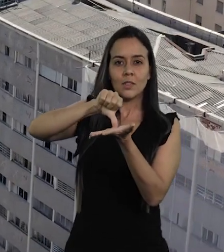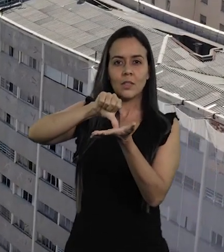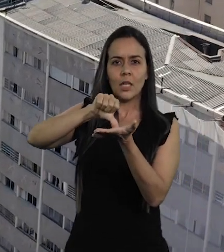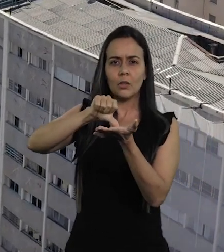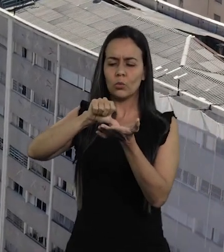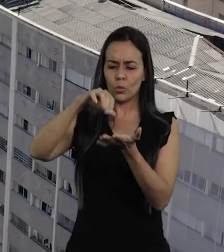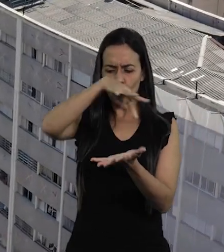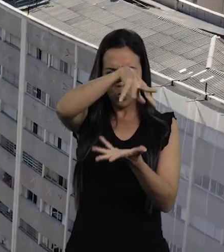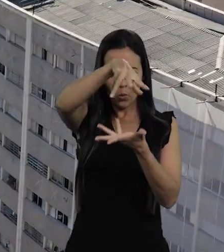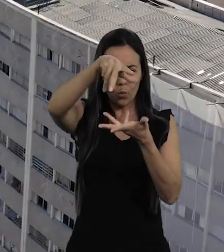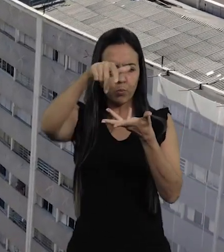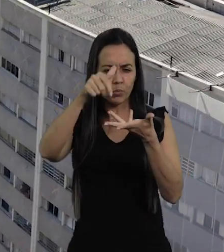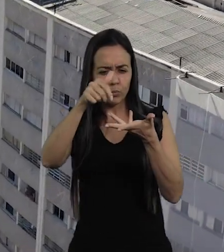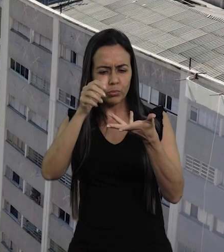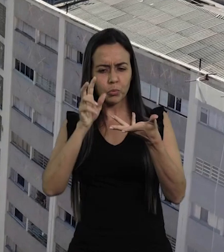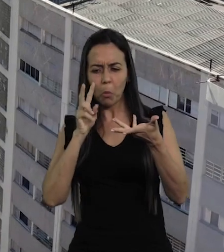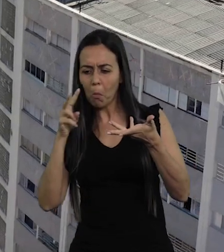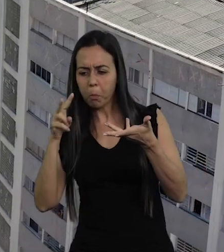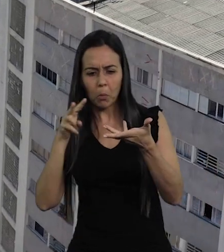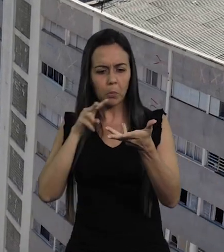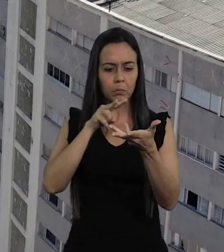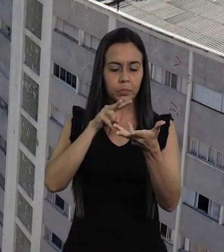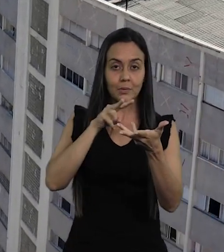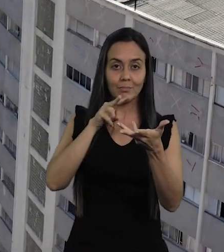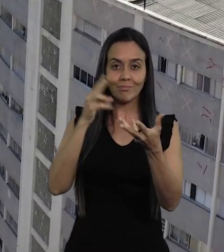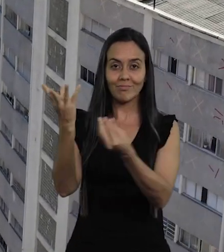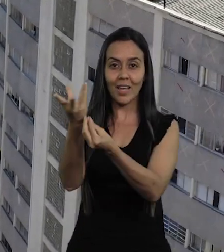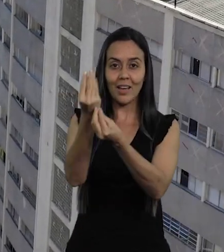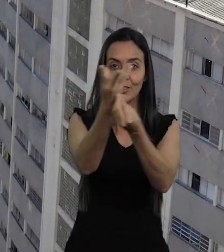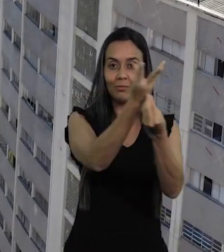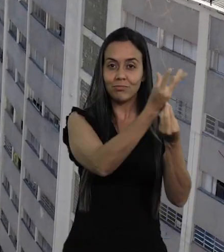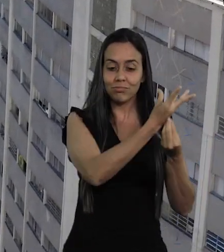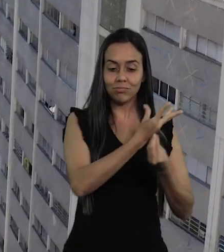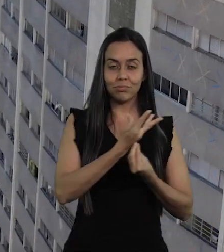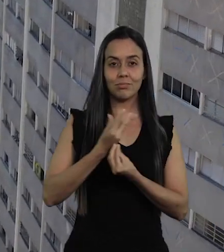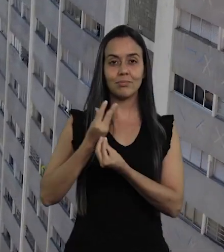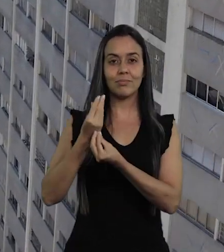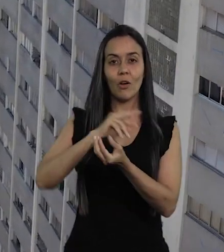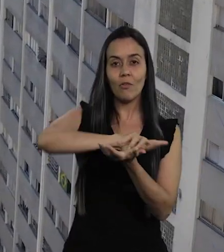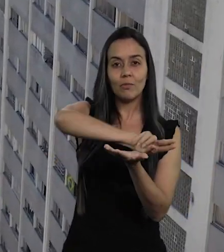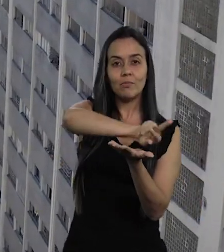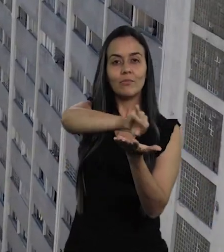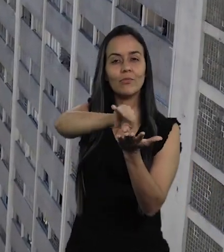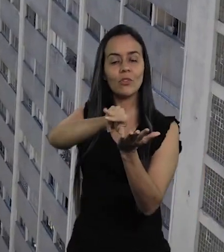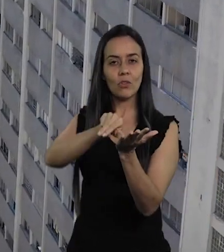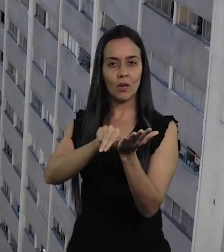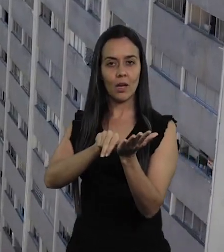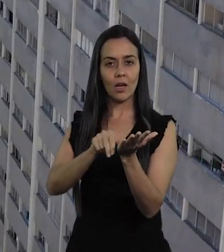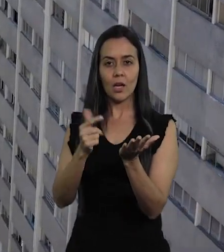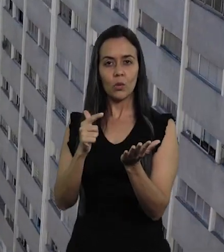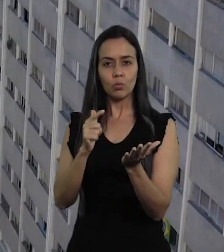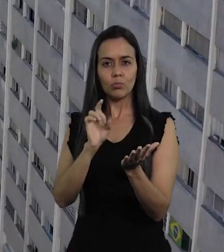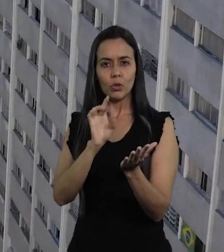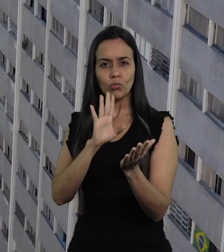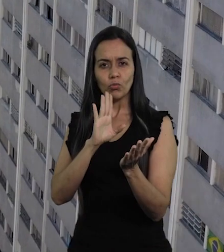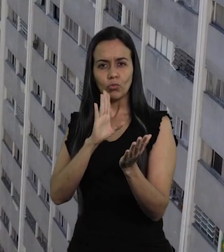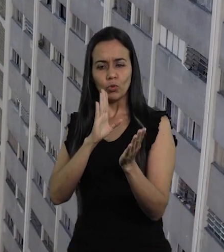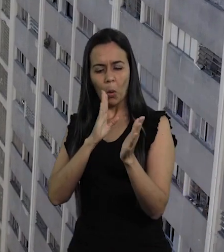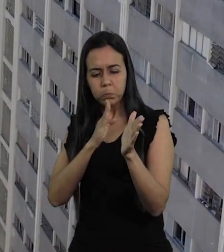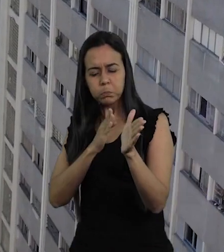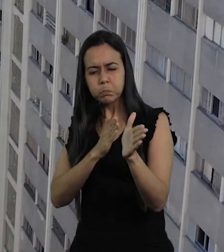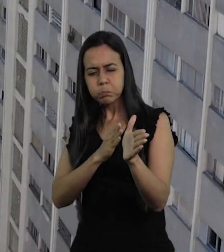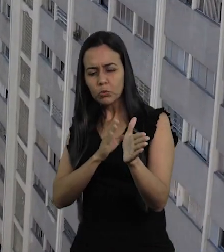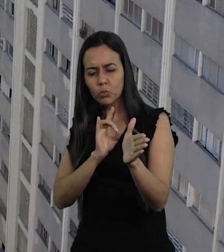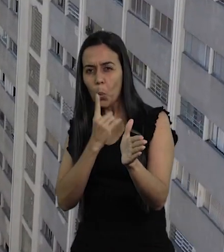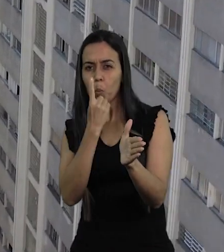mundo, que não é mais nem unificada, nem unidirecional. Ou seja, não visamos um progresso linear. Eu